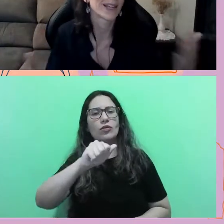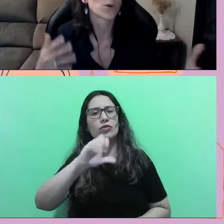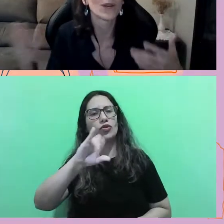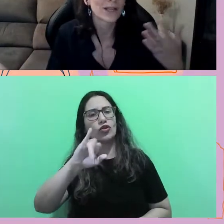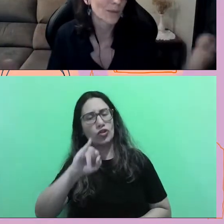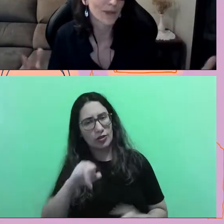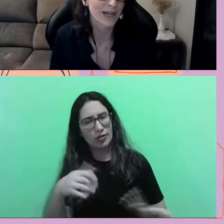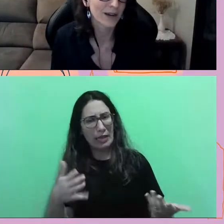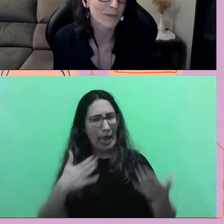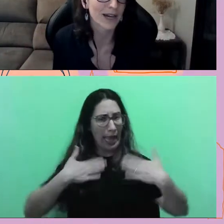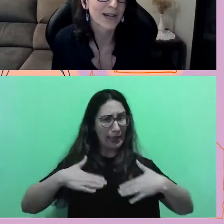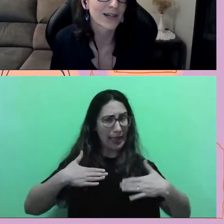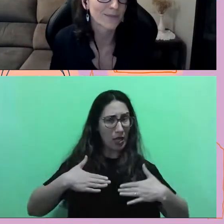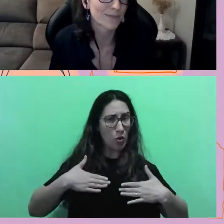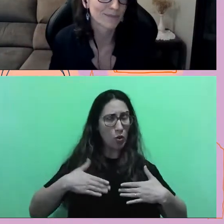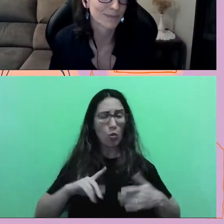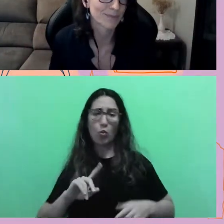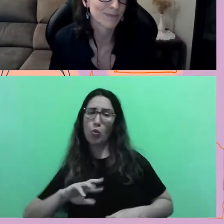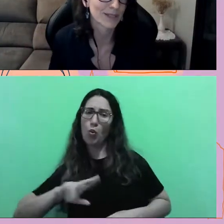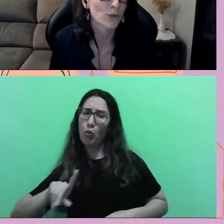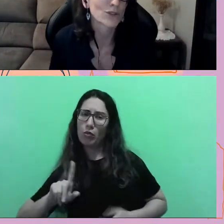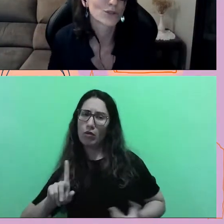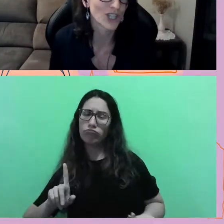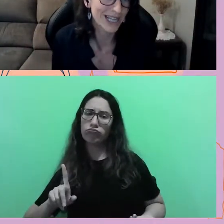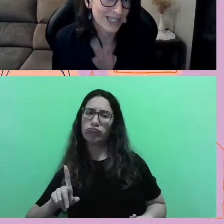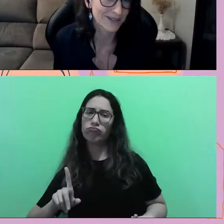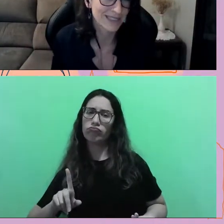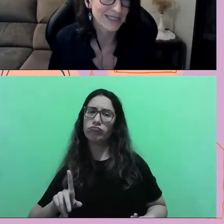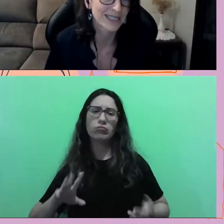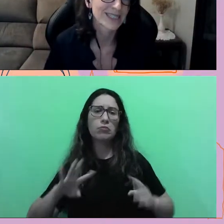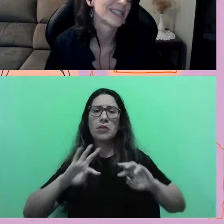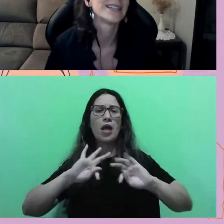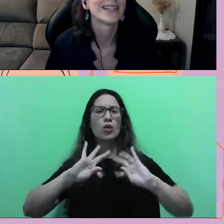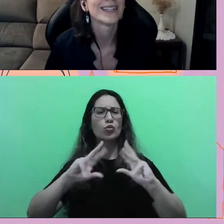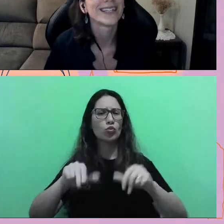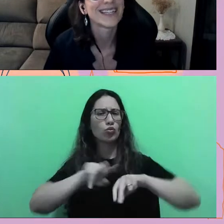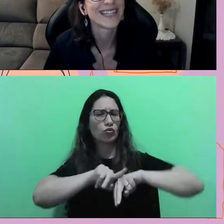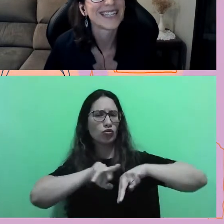é tranquilo para todos os gêneros, assim?